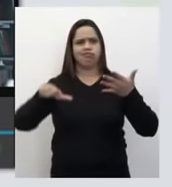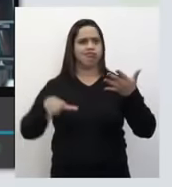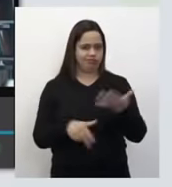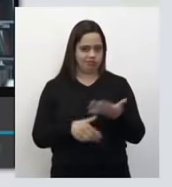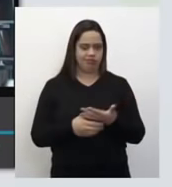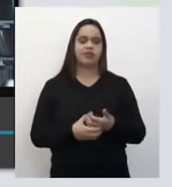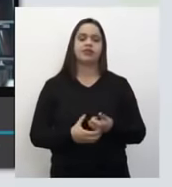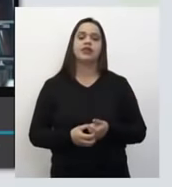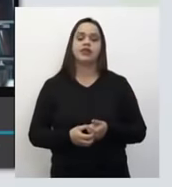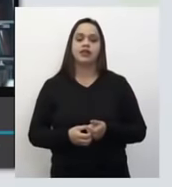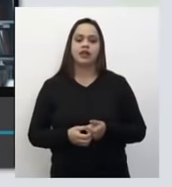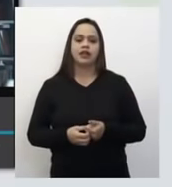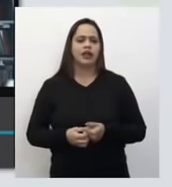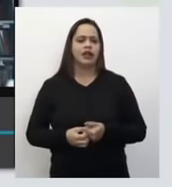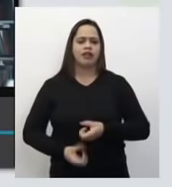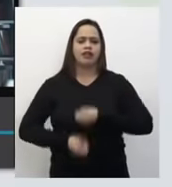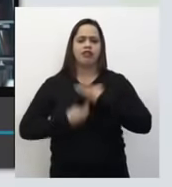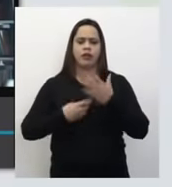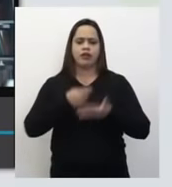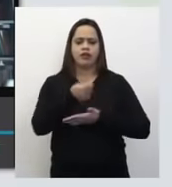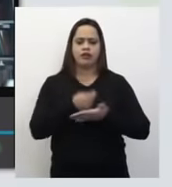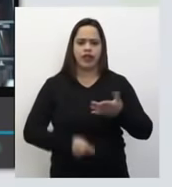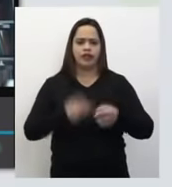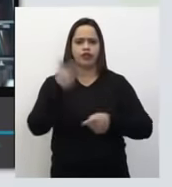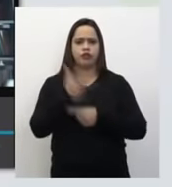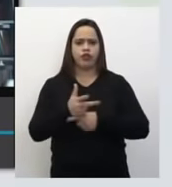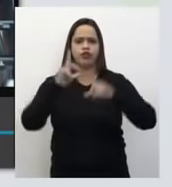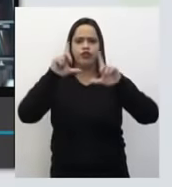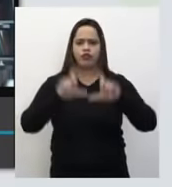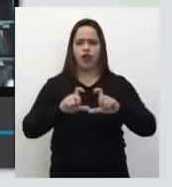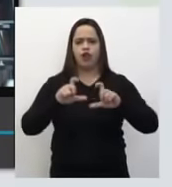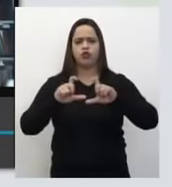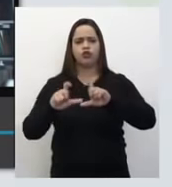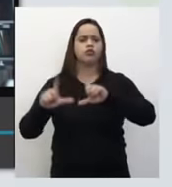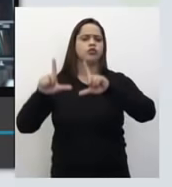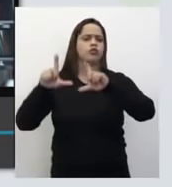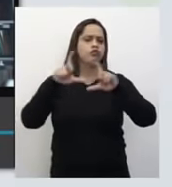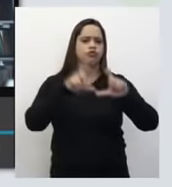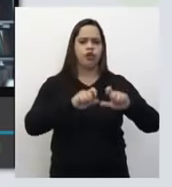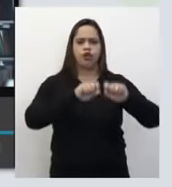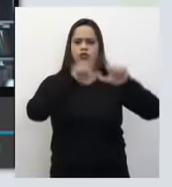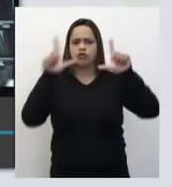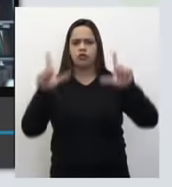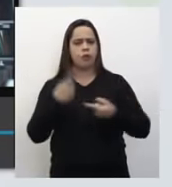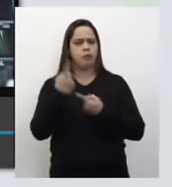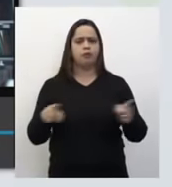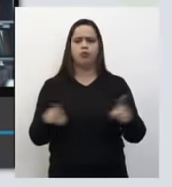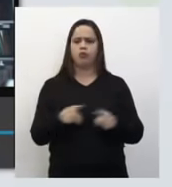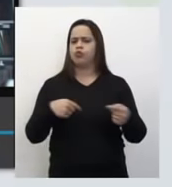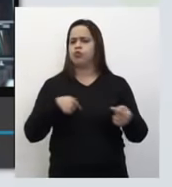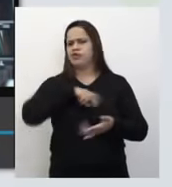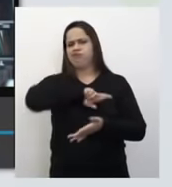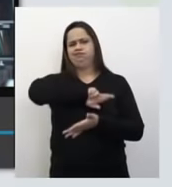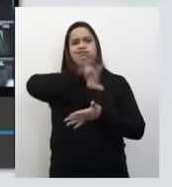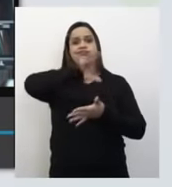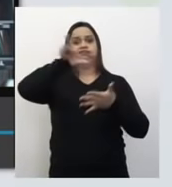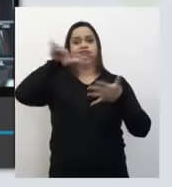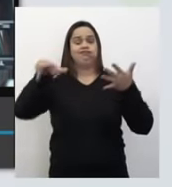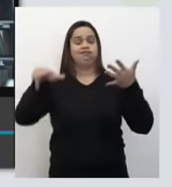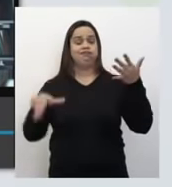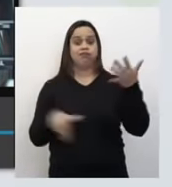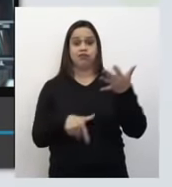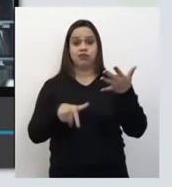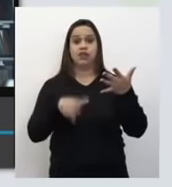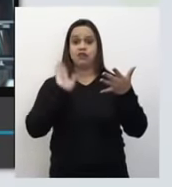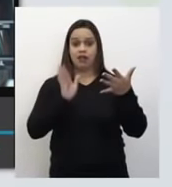de informação. Informação em texto, vídeo, e fotos, imagens, qualquer que você quiser, música, o escambau. Tudo que você puder converter em